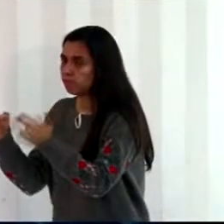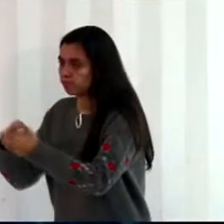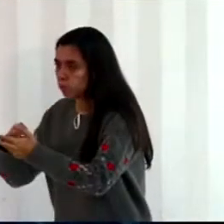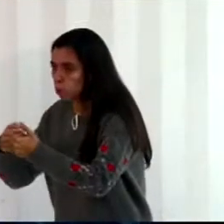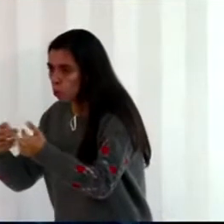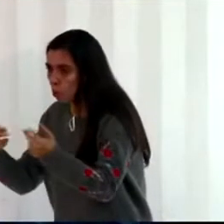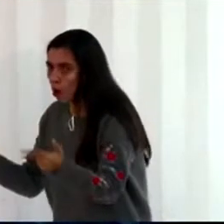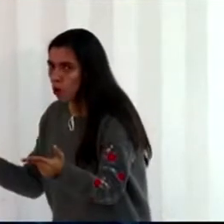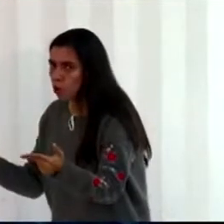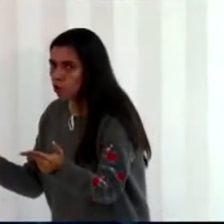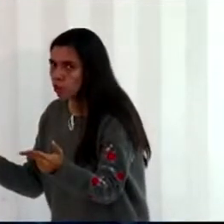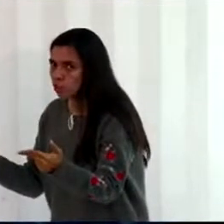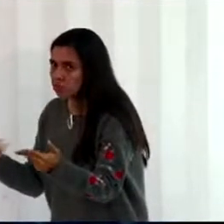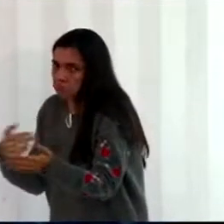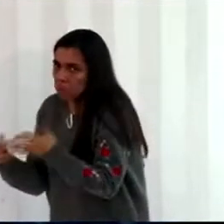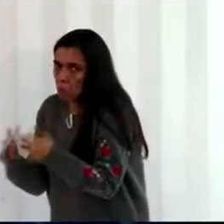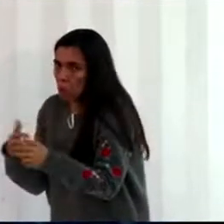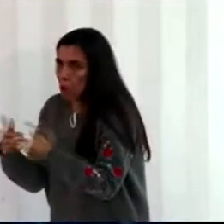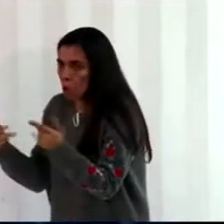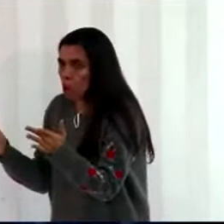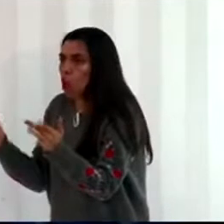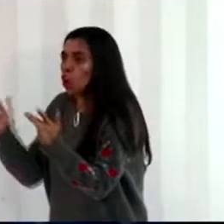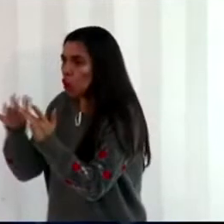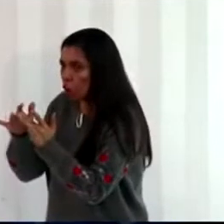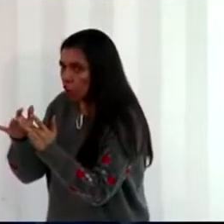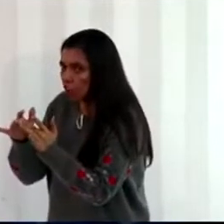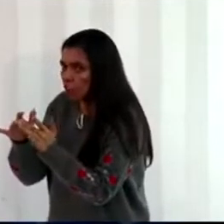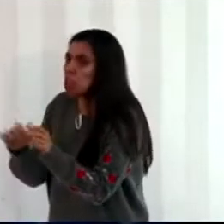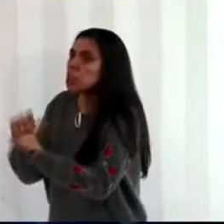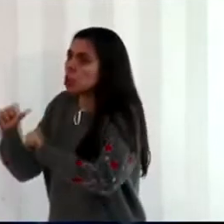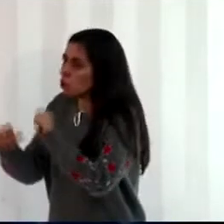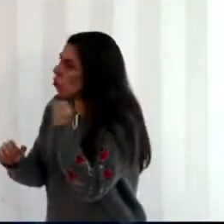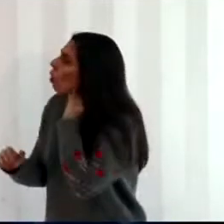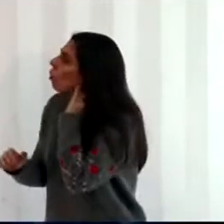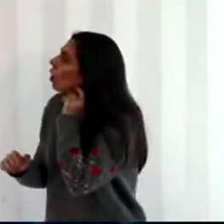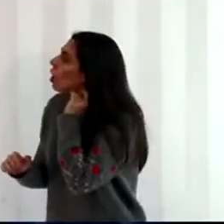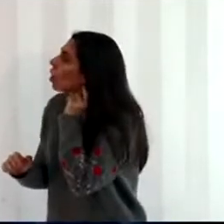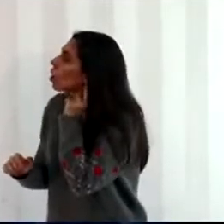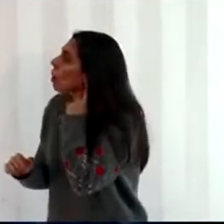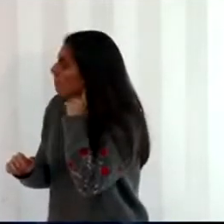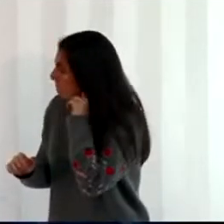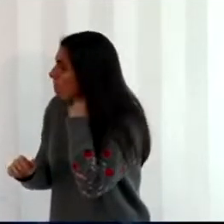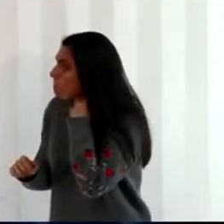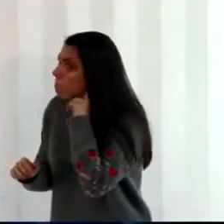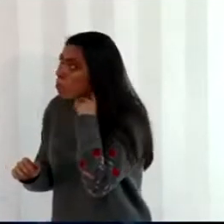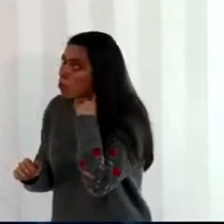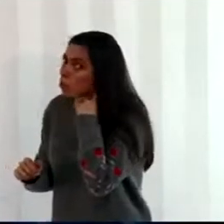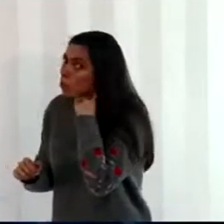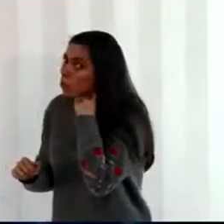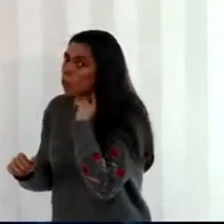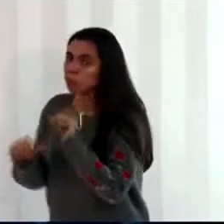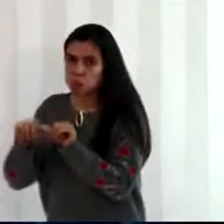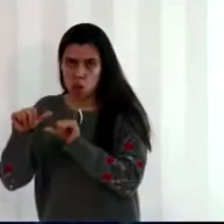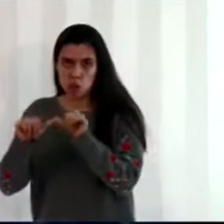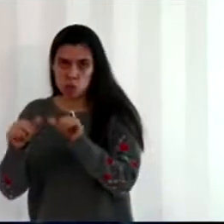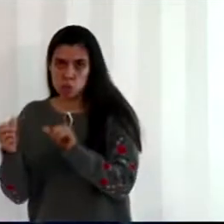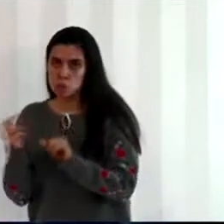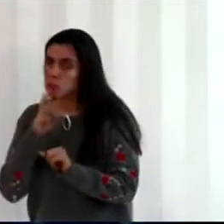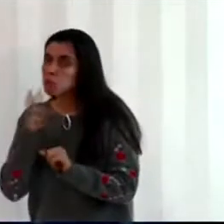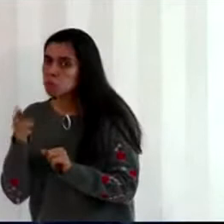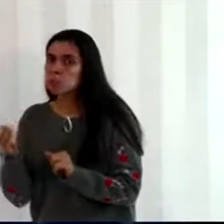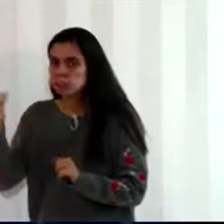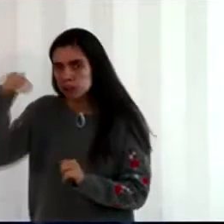este povo, e assim é esta nação perante mim, diz o Senhor. Assim é toda a obra das